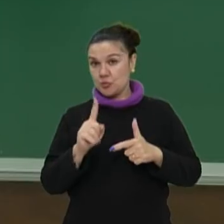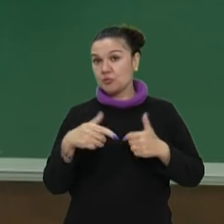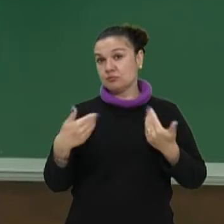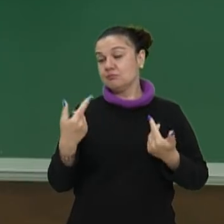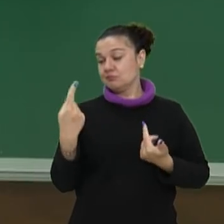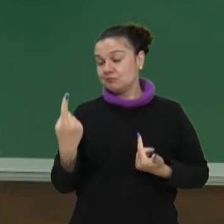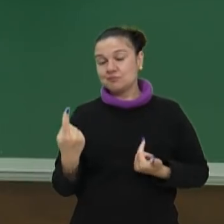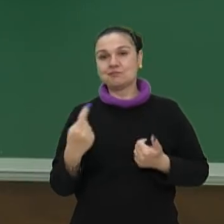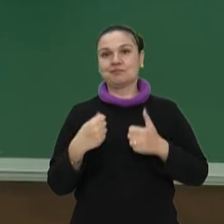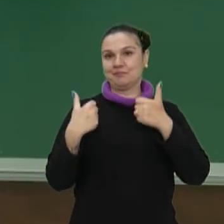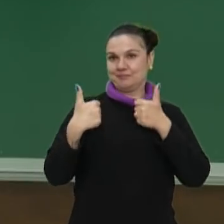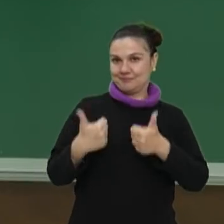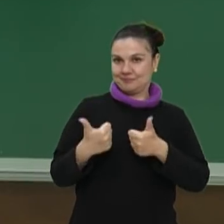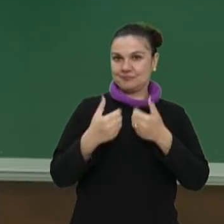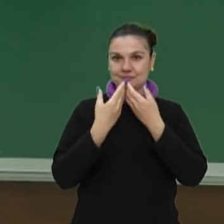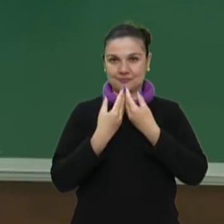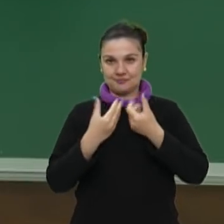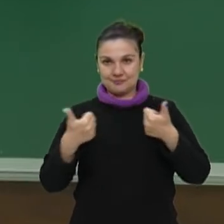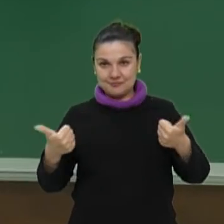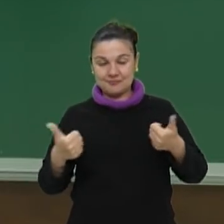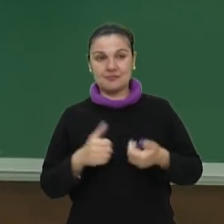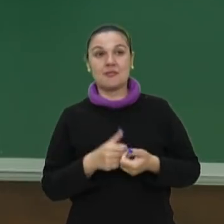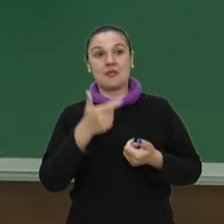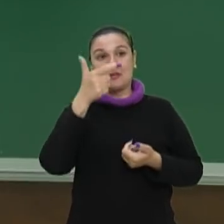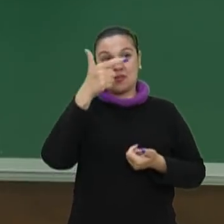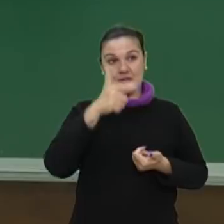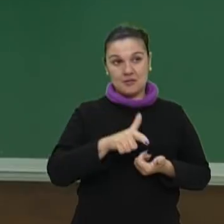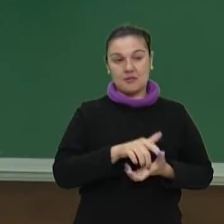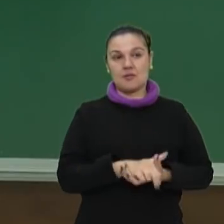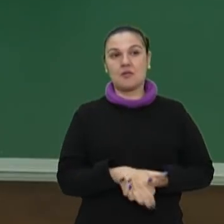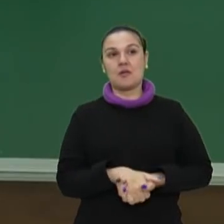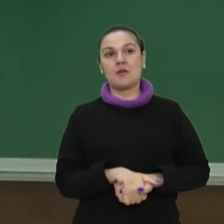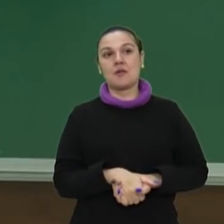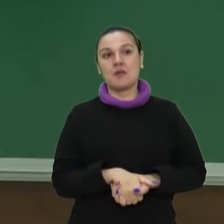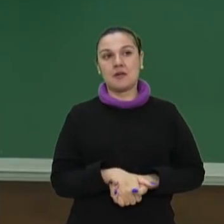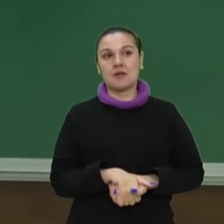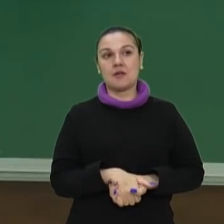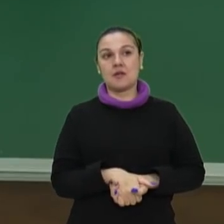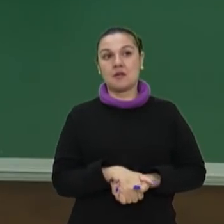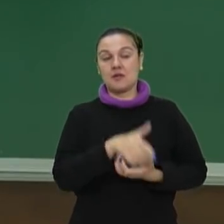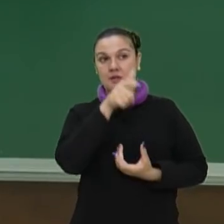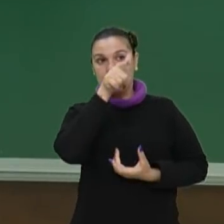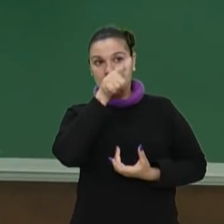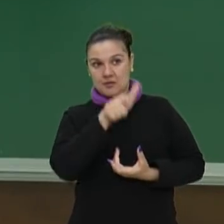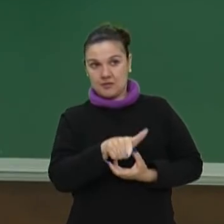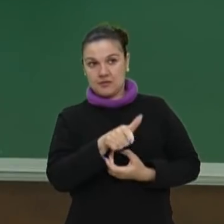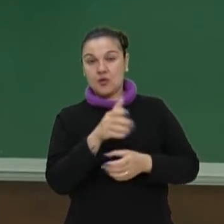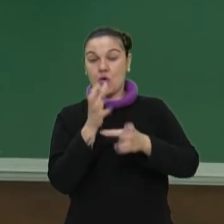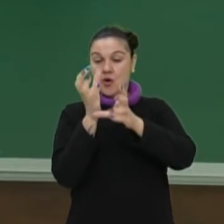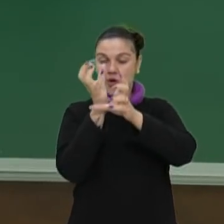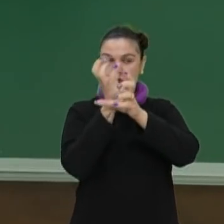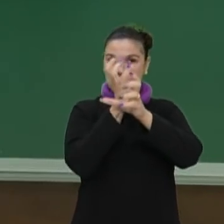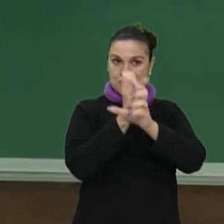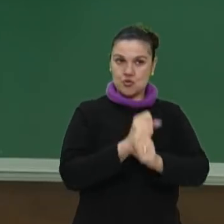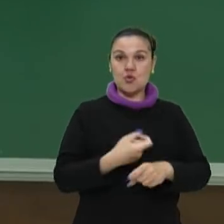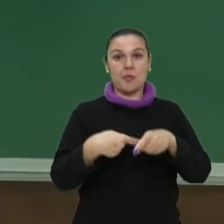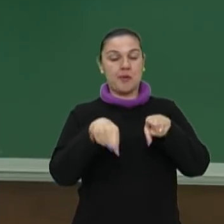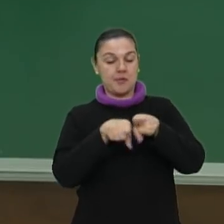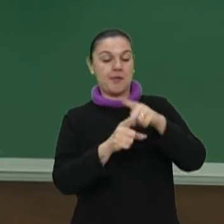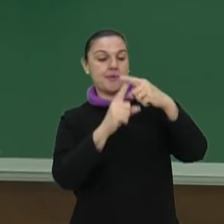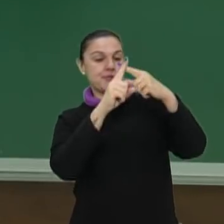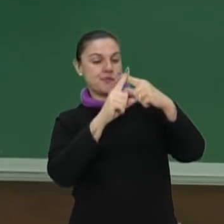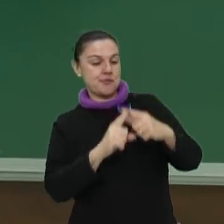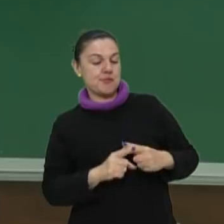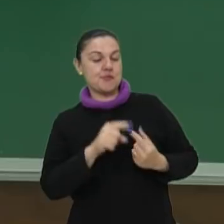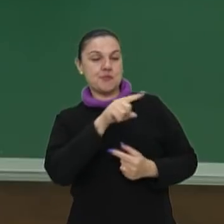ok? Beleza? Então, de novo, né? Eu consigo determinar qual é a soma das duas raízes, eu consigo determinar o